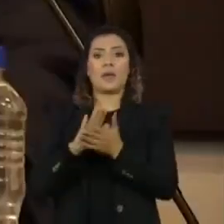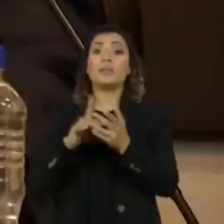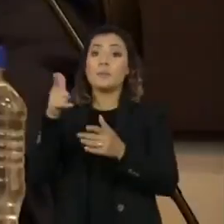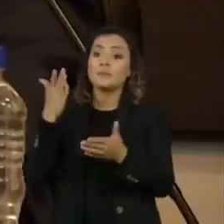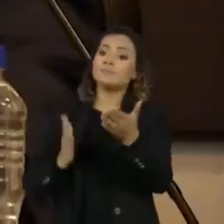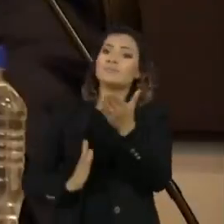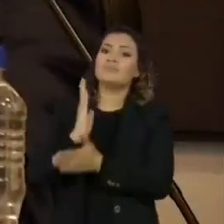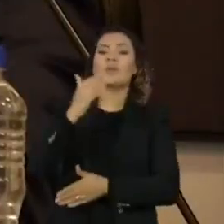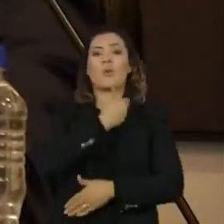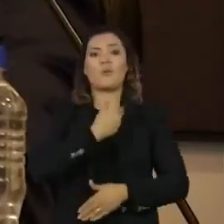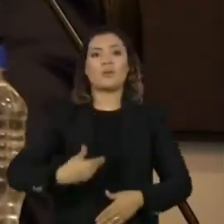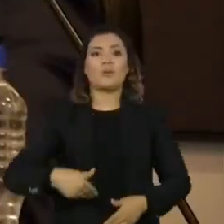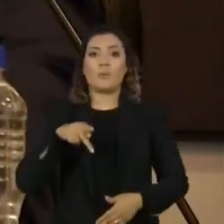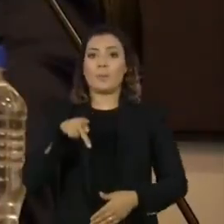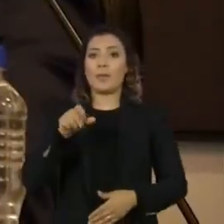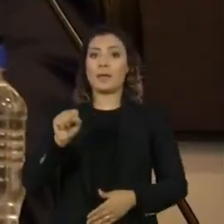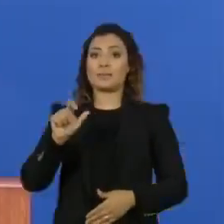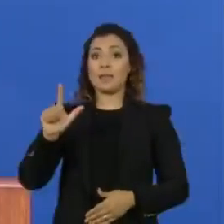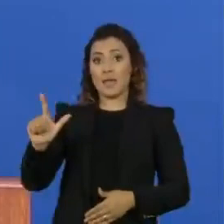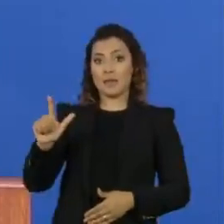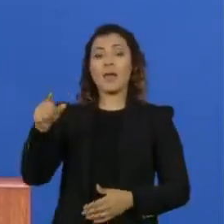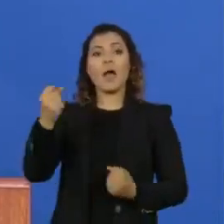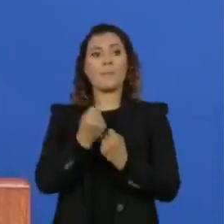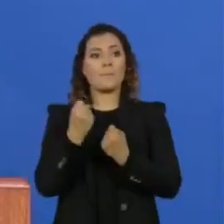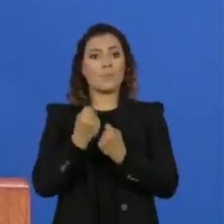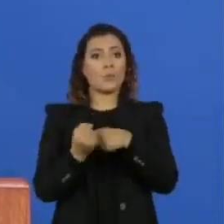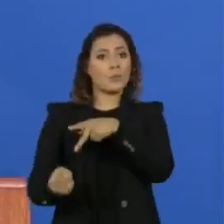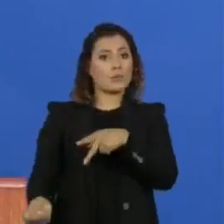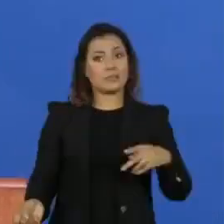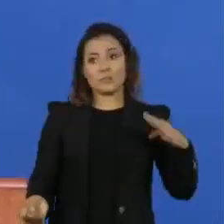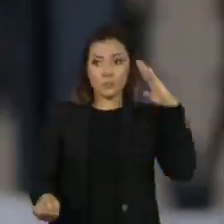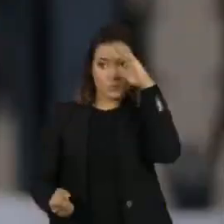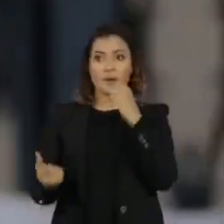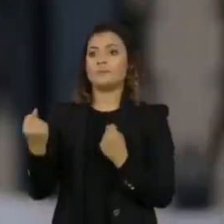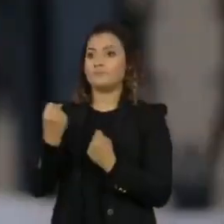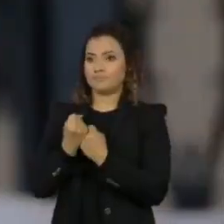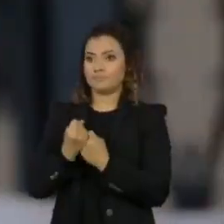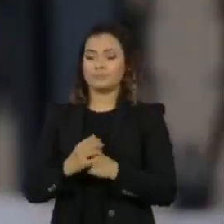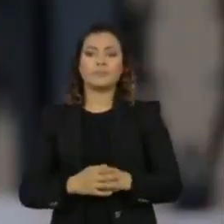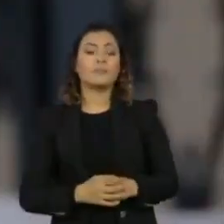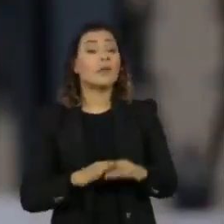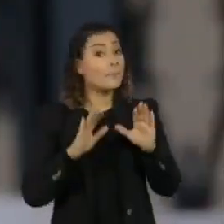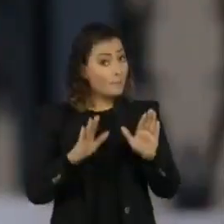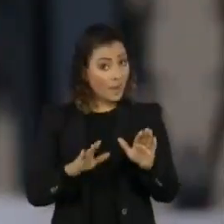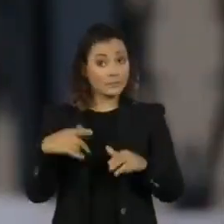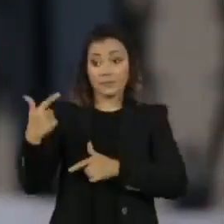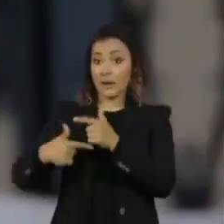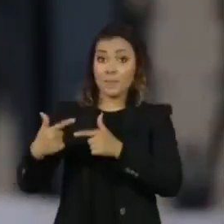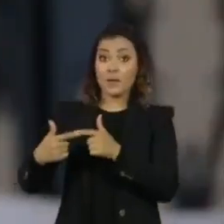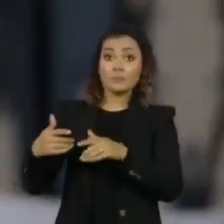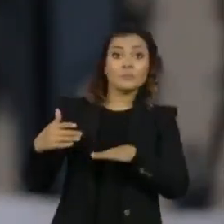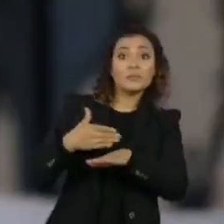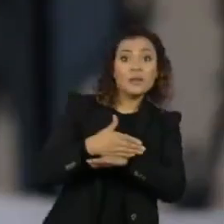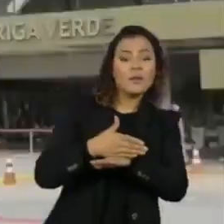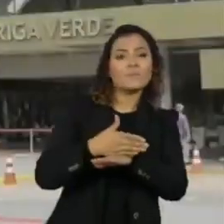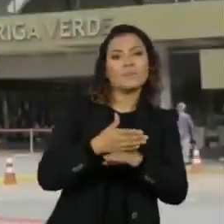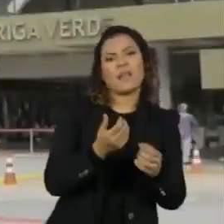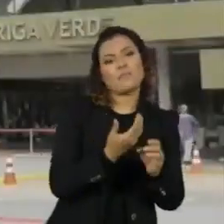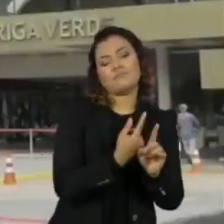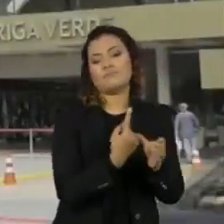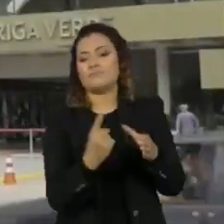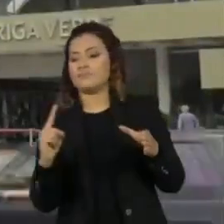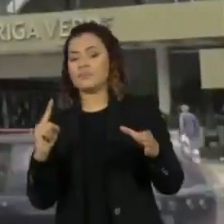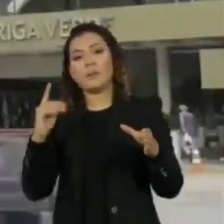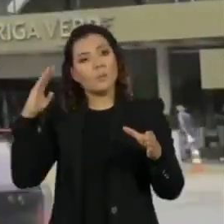eleito governador pelo PSL, com apoio do presidente Jair Bolsonaro. Mas, logo que assumiu, se afastou do bolsonarismo